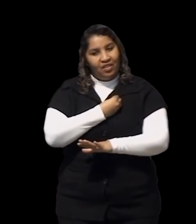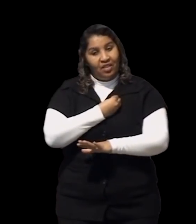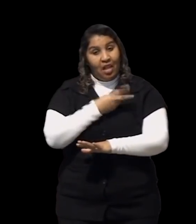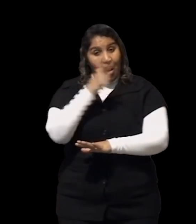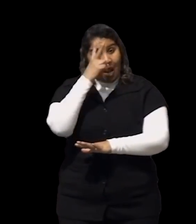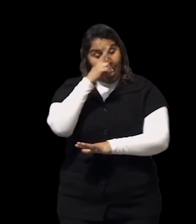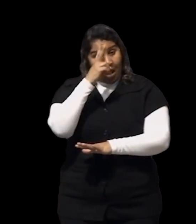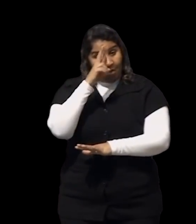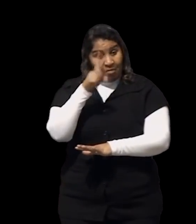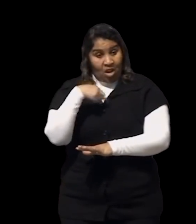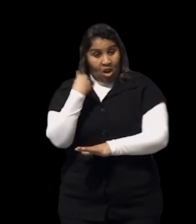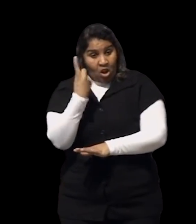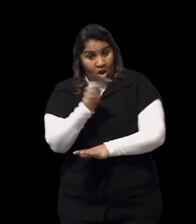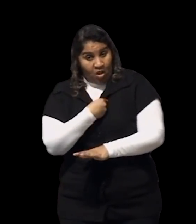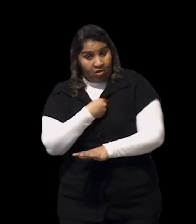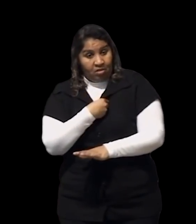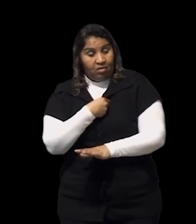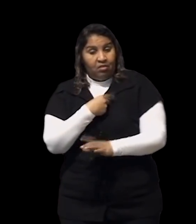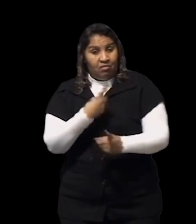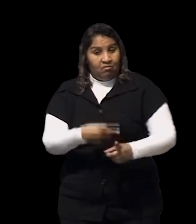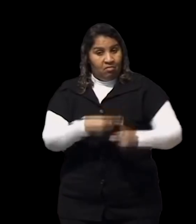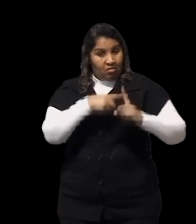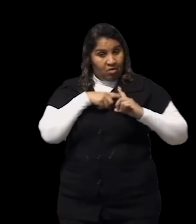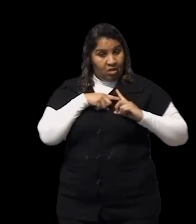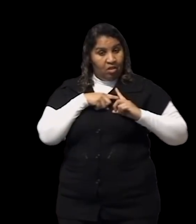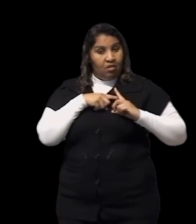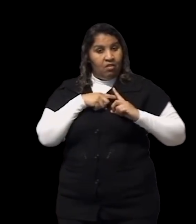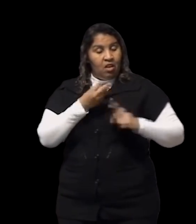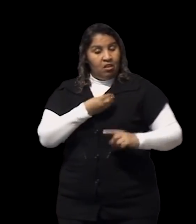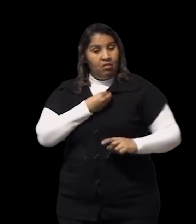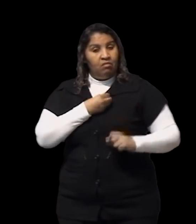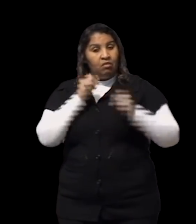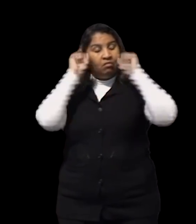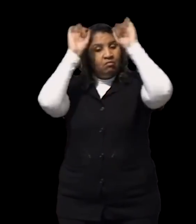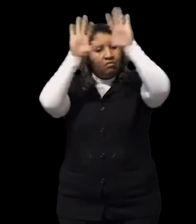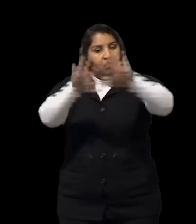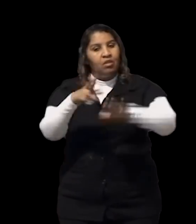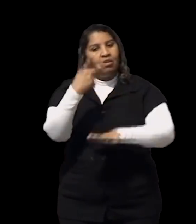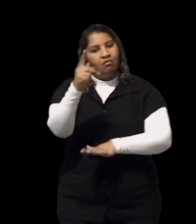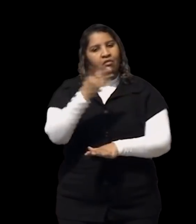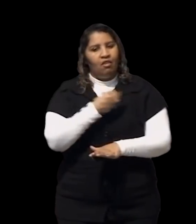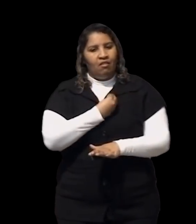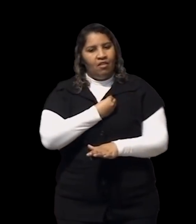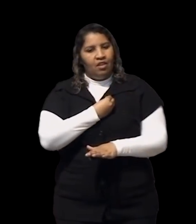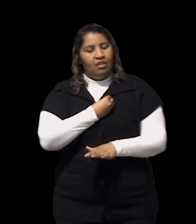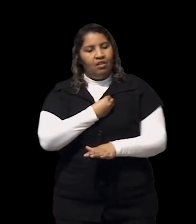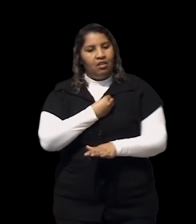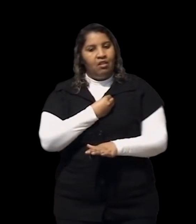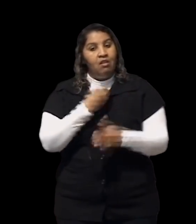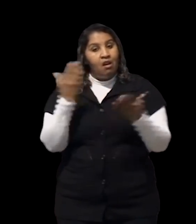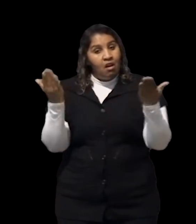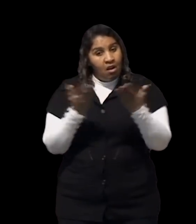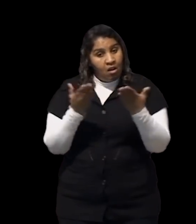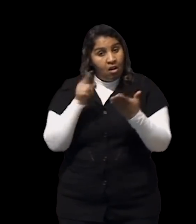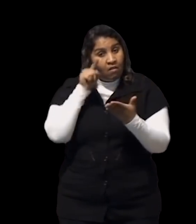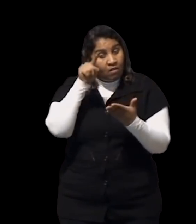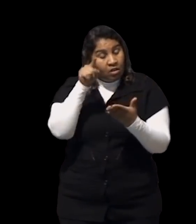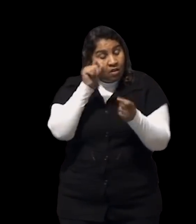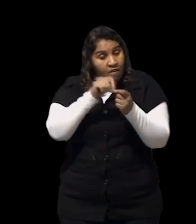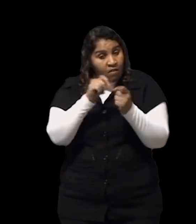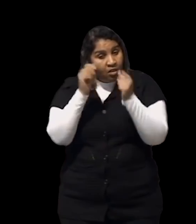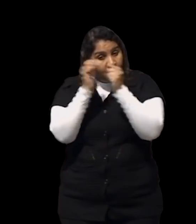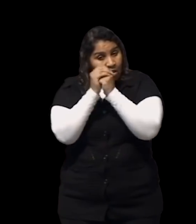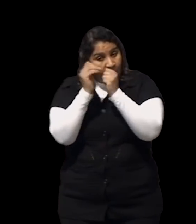existe para a sua vida e você então que fez essa oração comigo e você quer entrar nesse